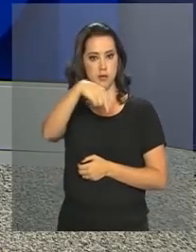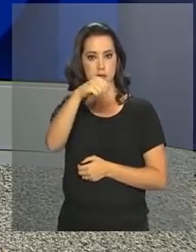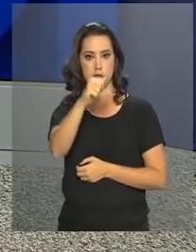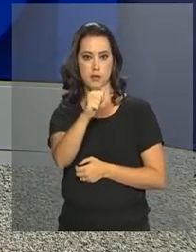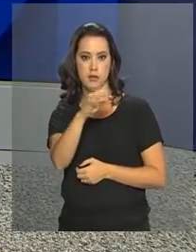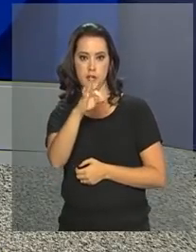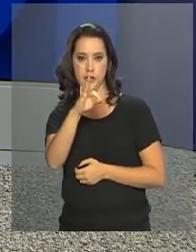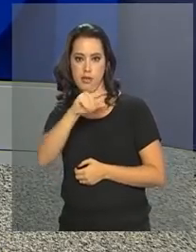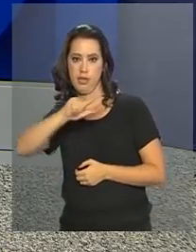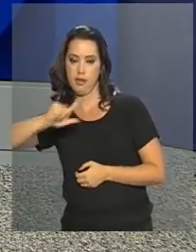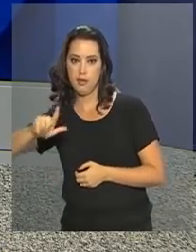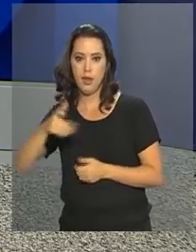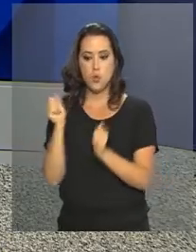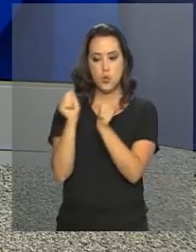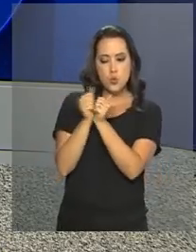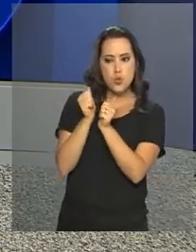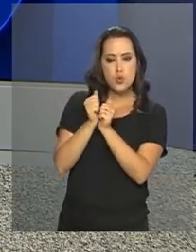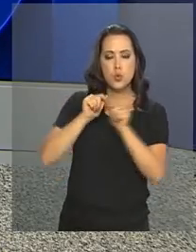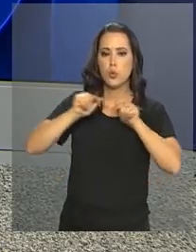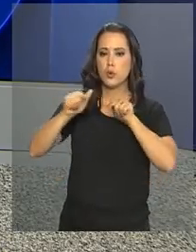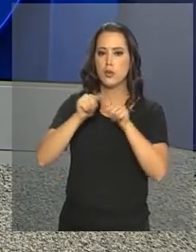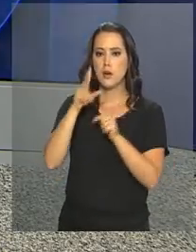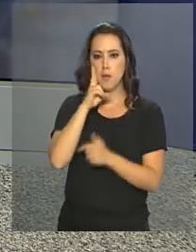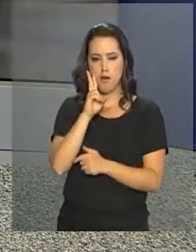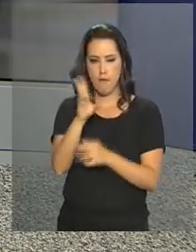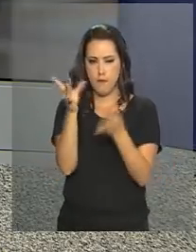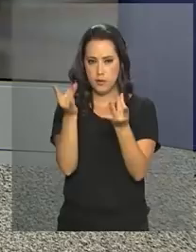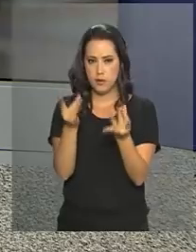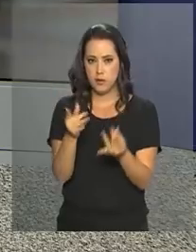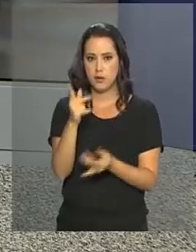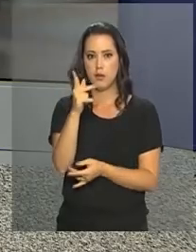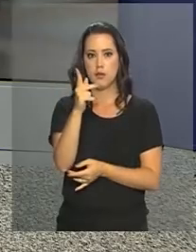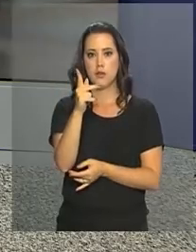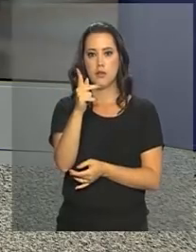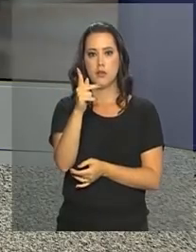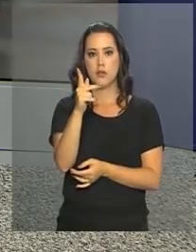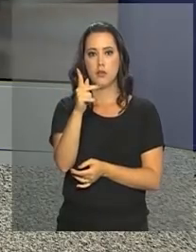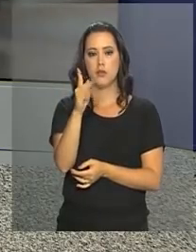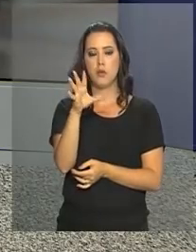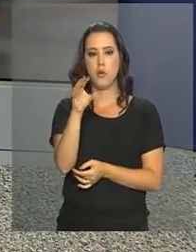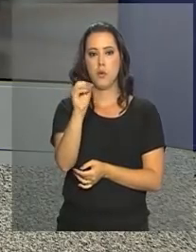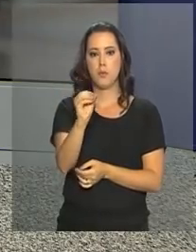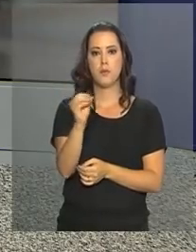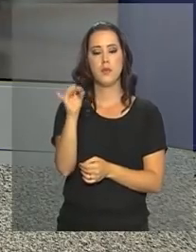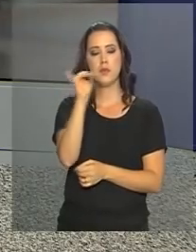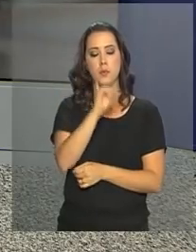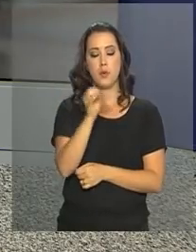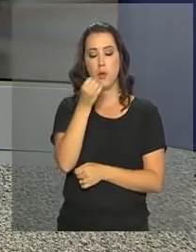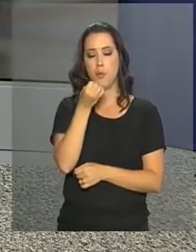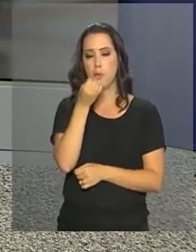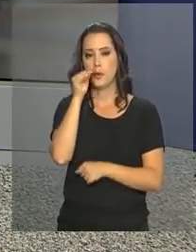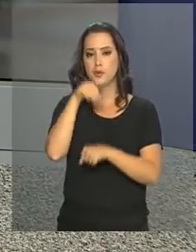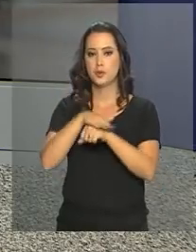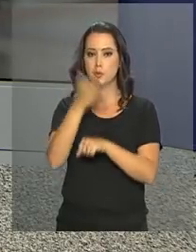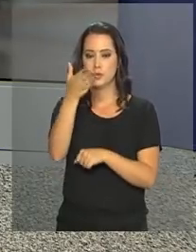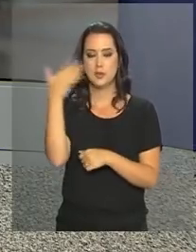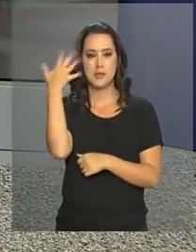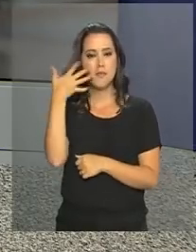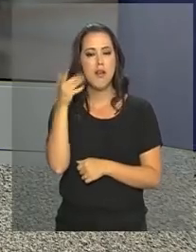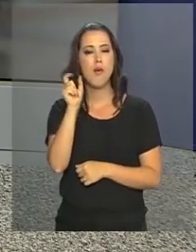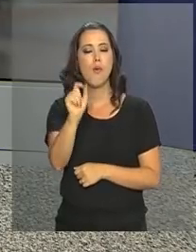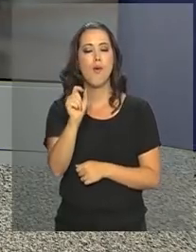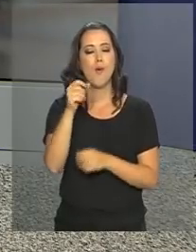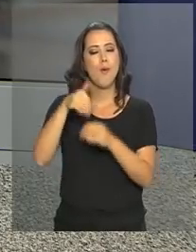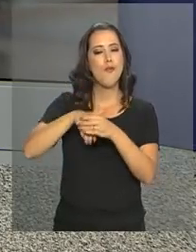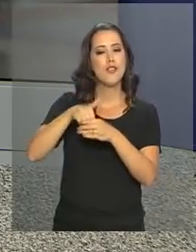Anatel, acompanha esse trabalho que o repórter Pablo Mundim vai explicar para a gente agora. Olá, Pablo, boa noite.